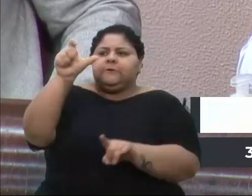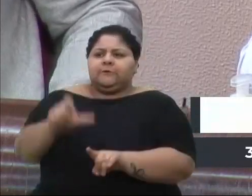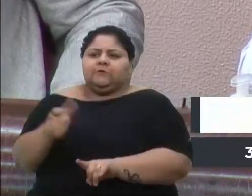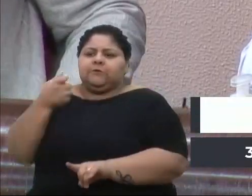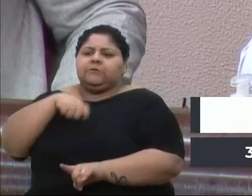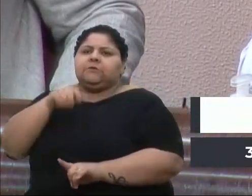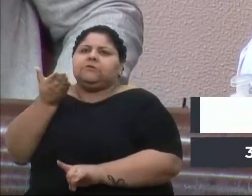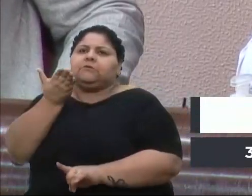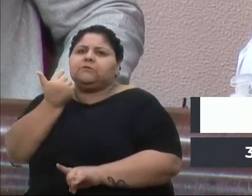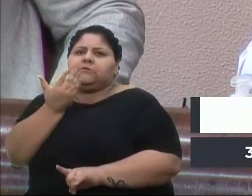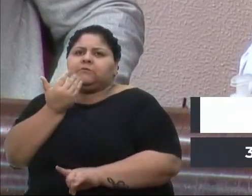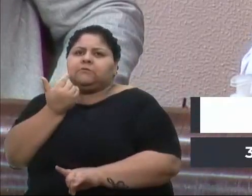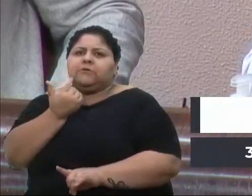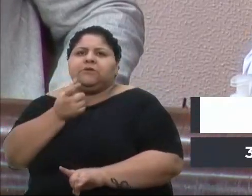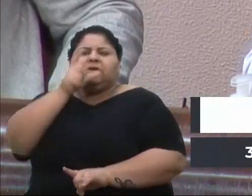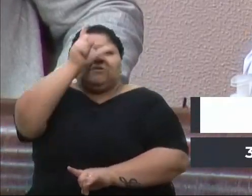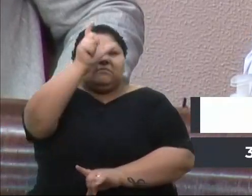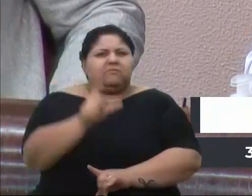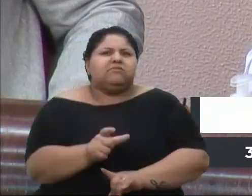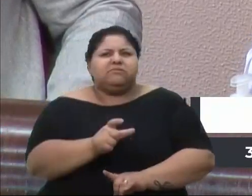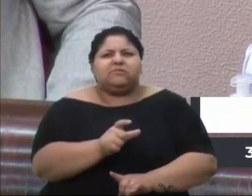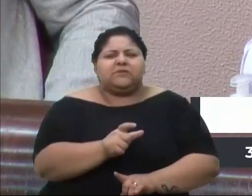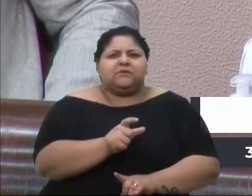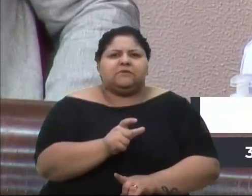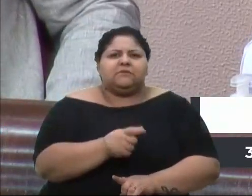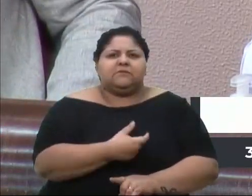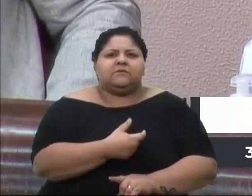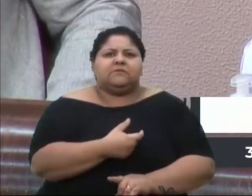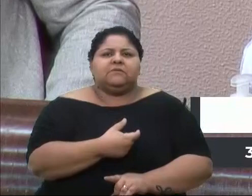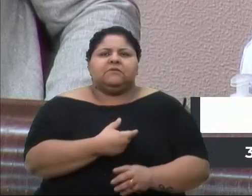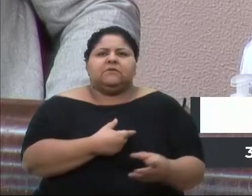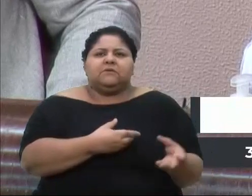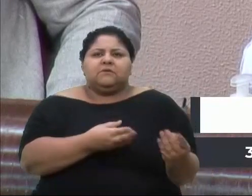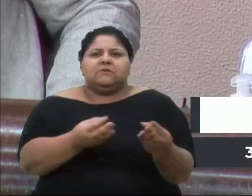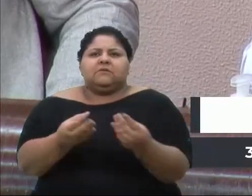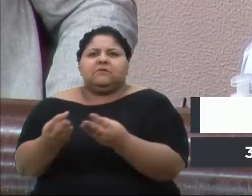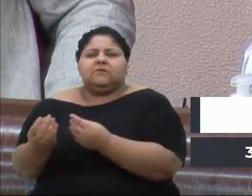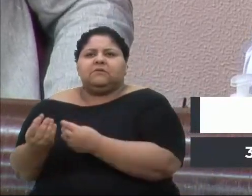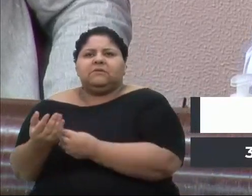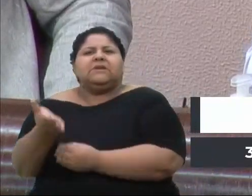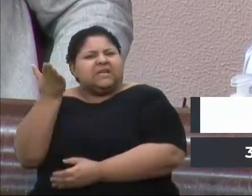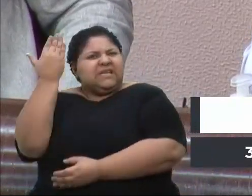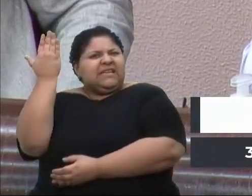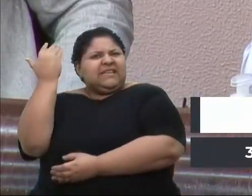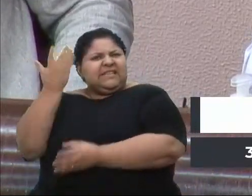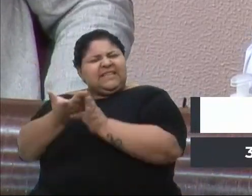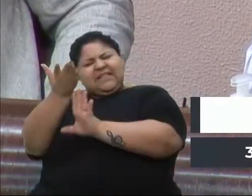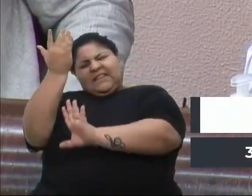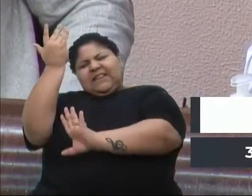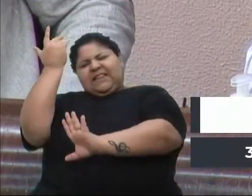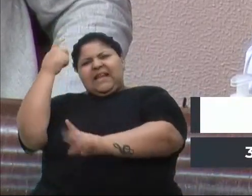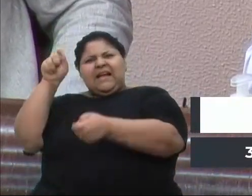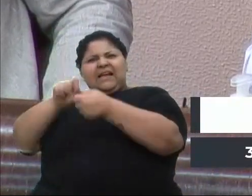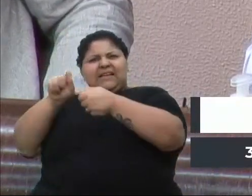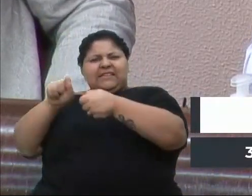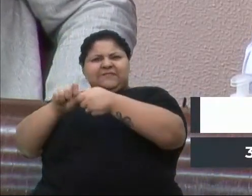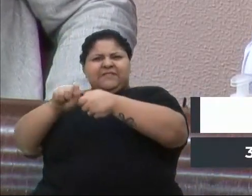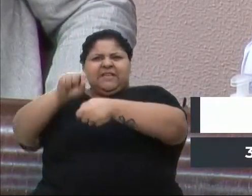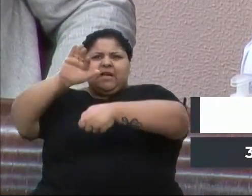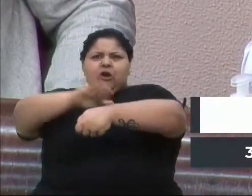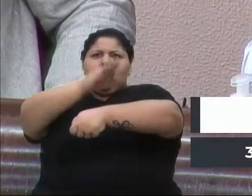Então era um cara muito. Uma parte, vereador Bressan, quando aquele possível. grande ato que teve lá nos pavilhões, o vereador Xuxa também lembra,